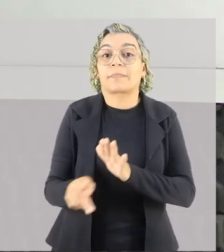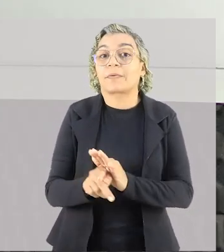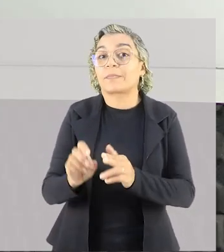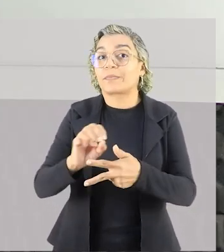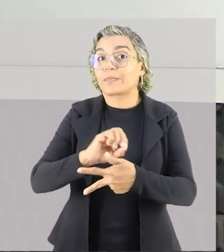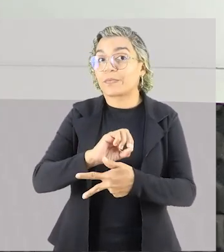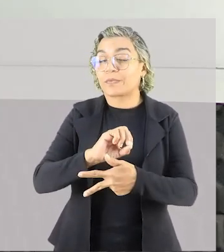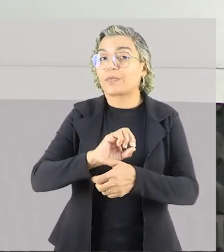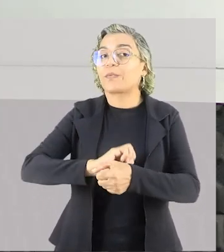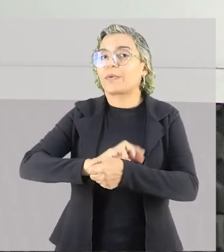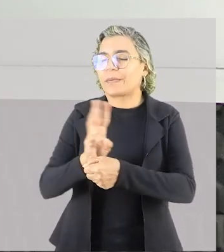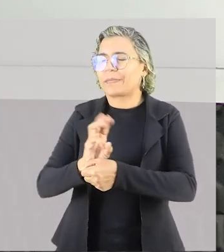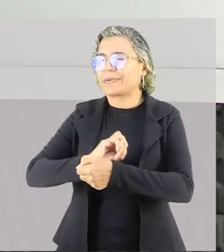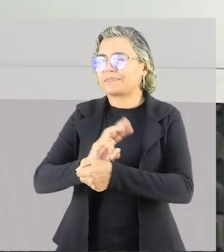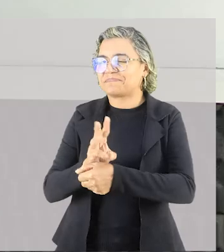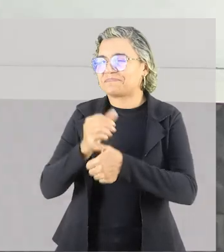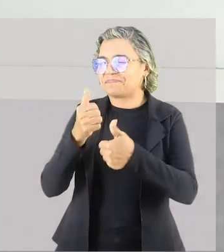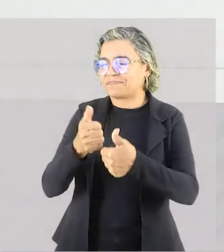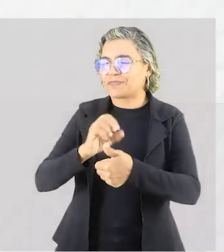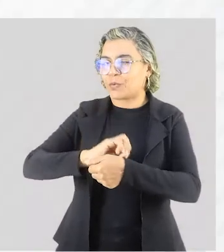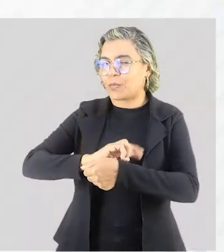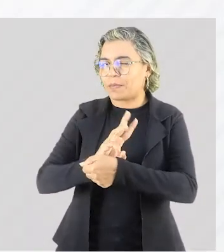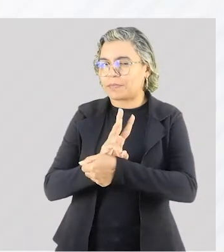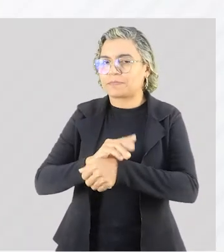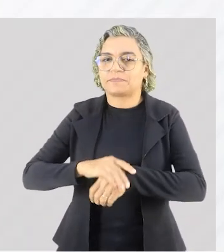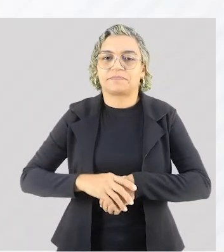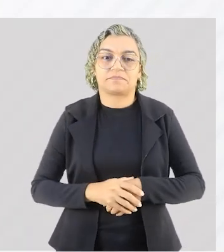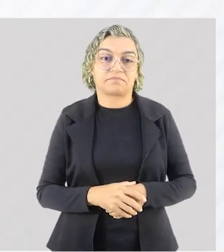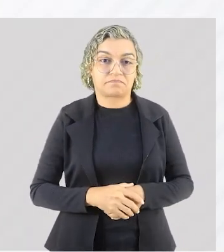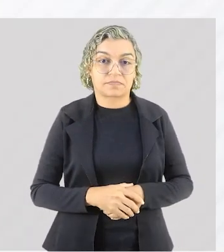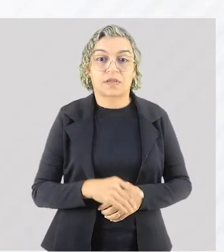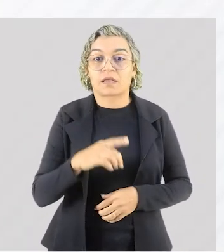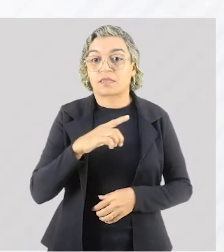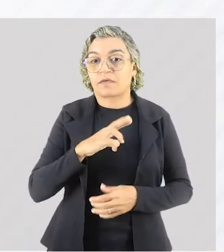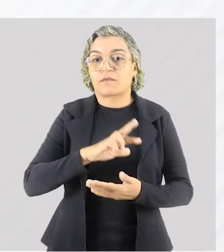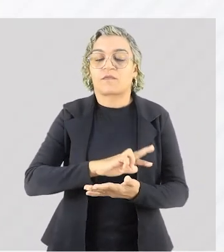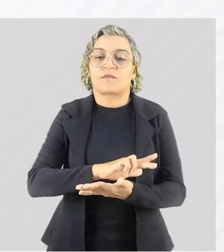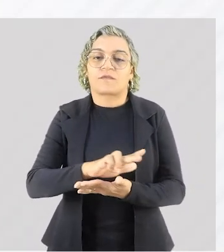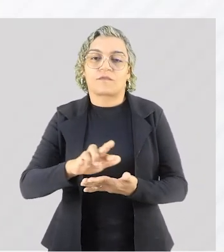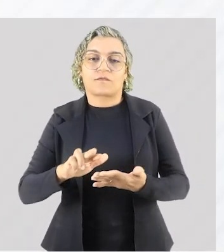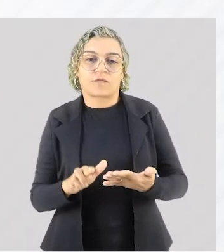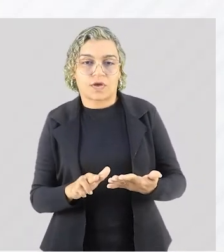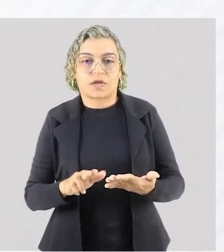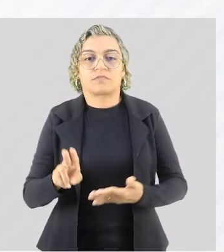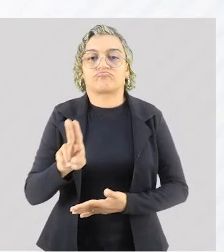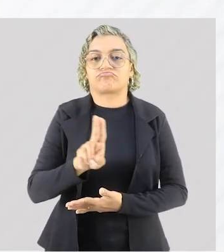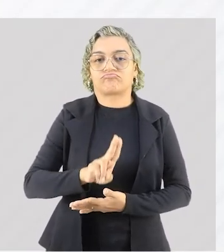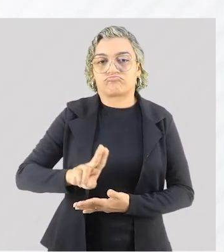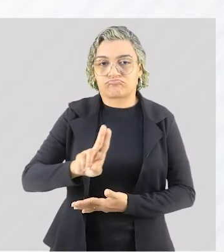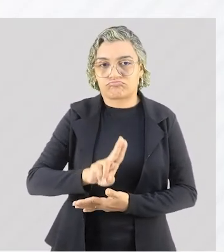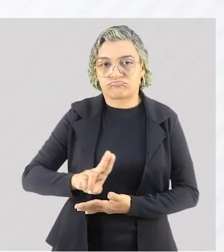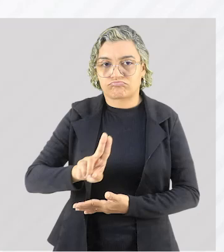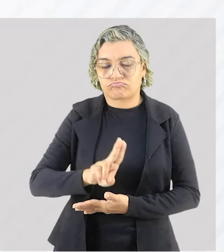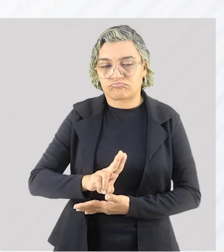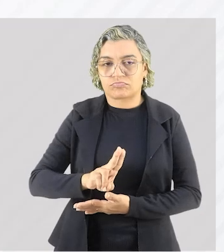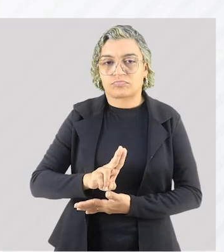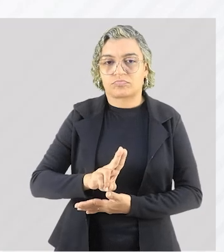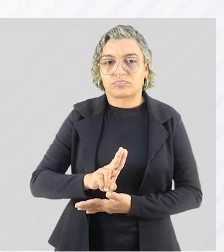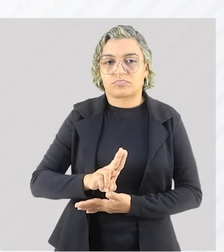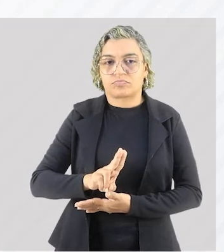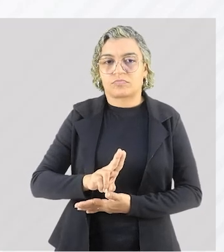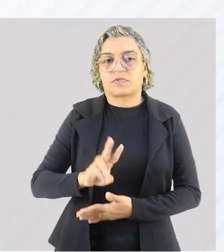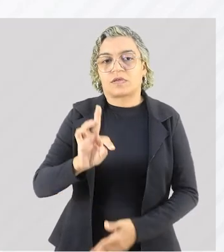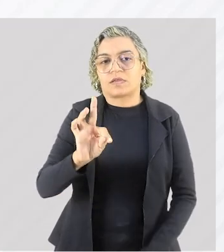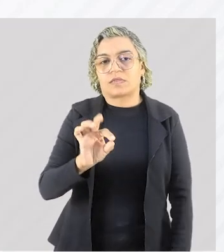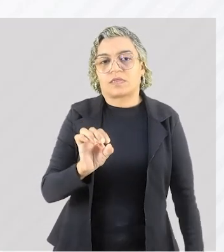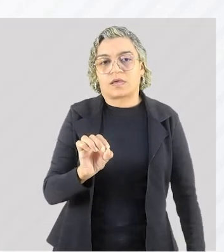UEMA, turma. Vamos lá. Dentre as várias aplicações do Teorema de Arquimedes,